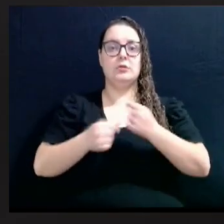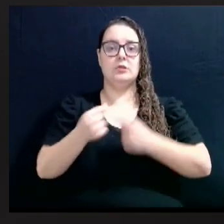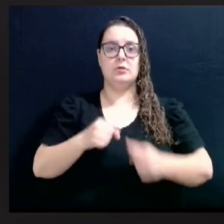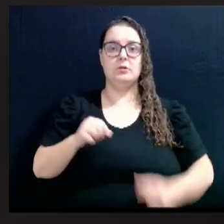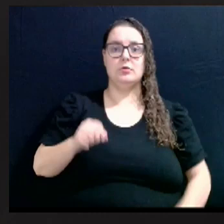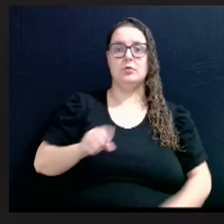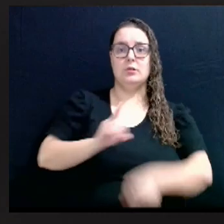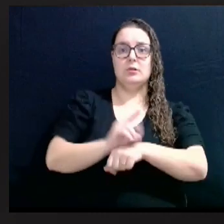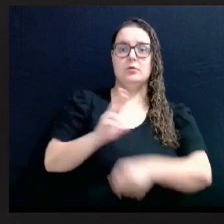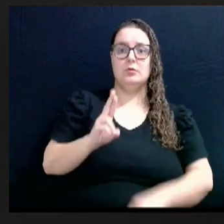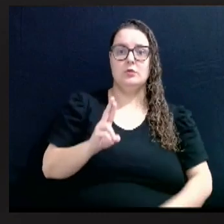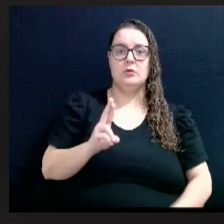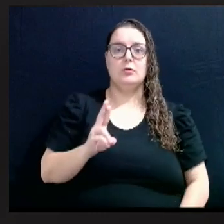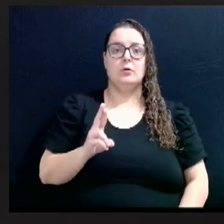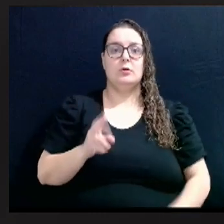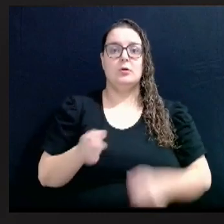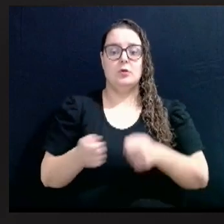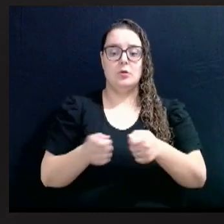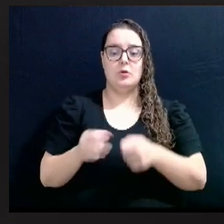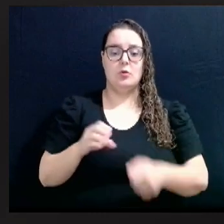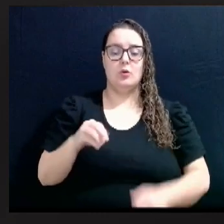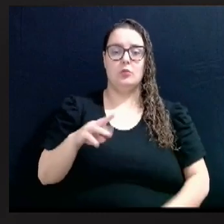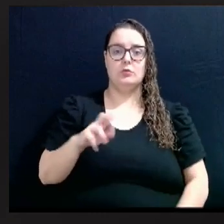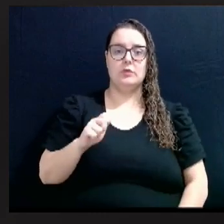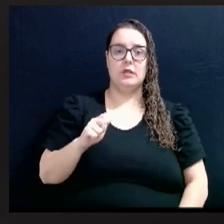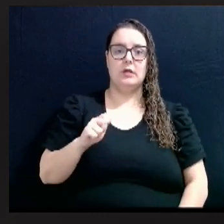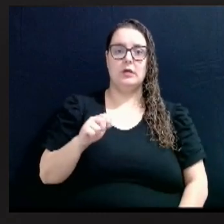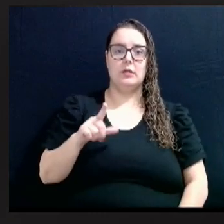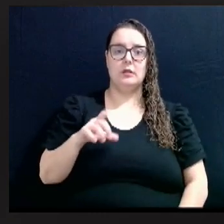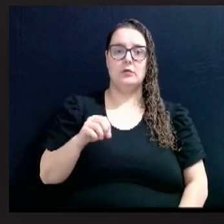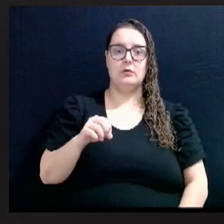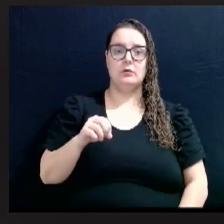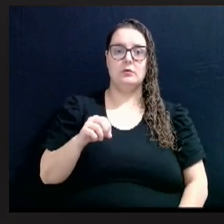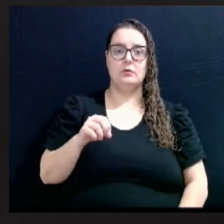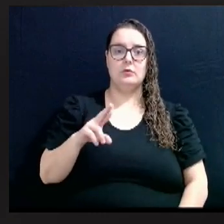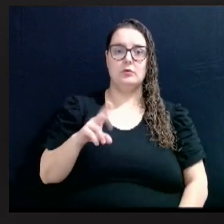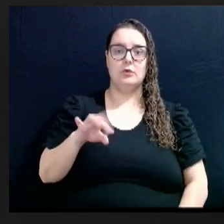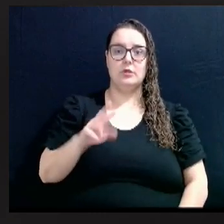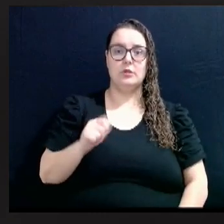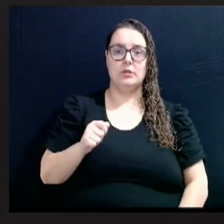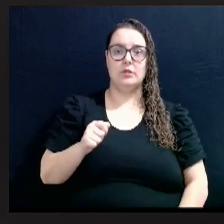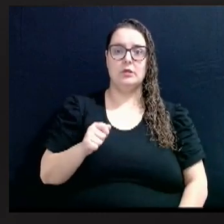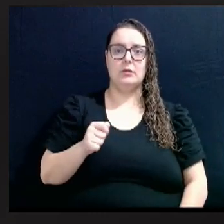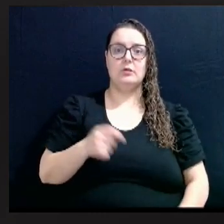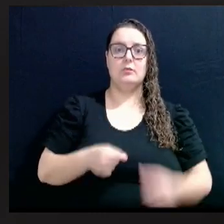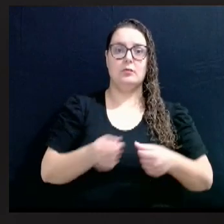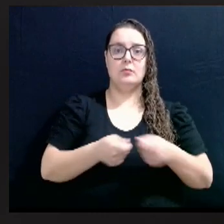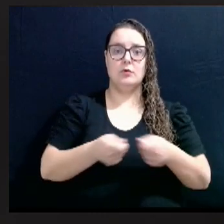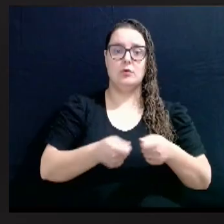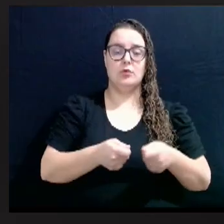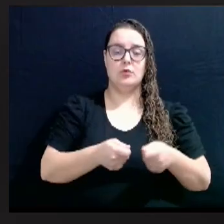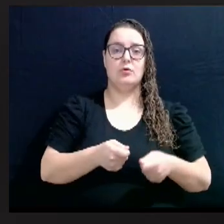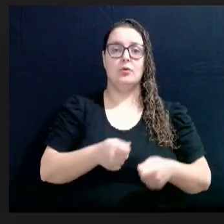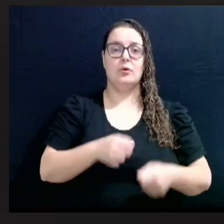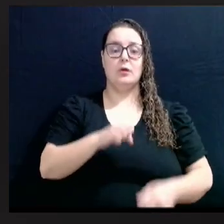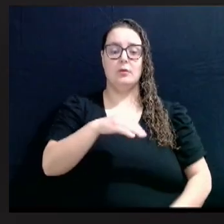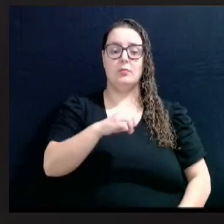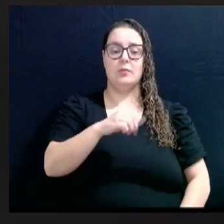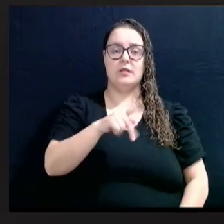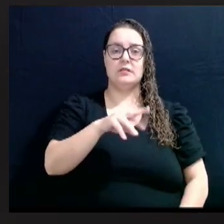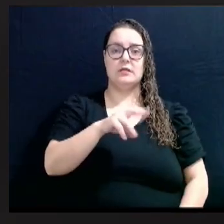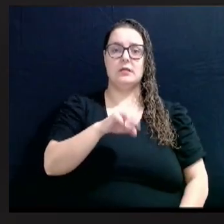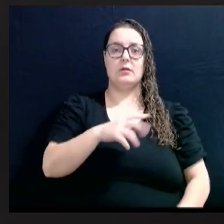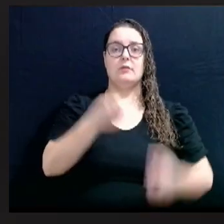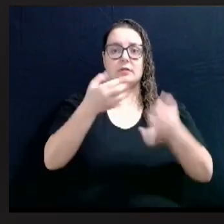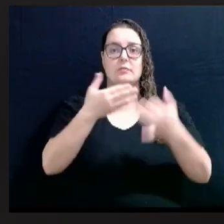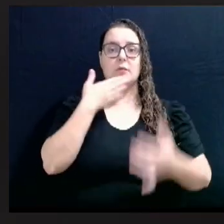em Controladoria e Finanças Empresarial, Pedro Manuel, que vai explicar melhor sobre esse tema. Professor,